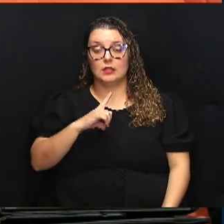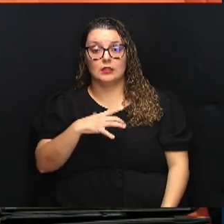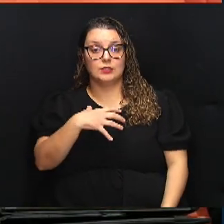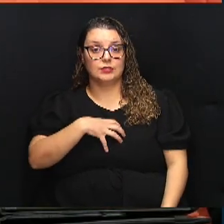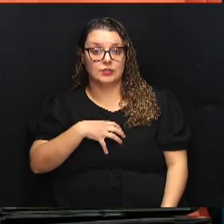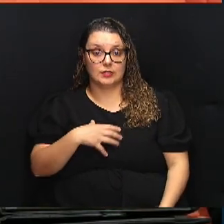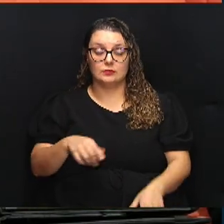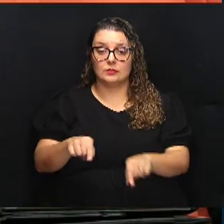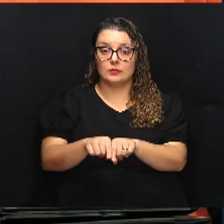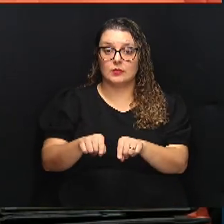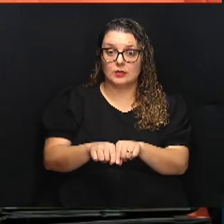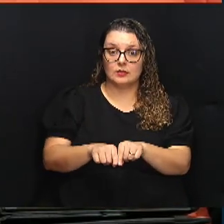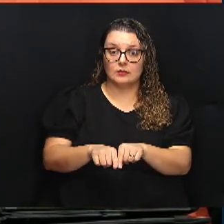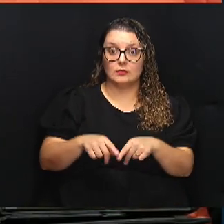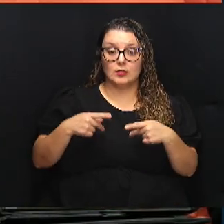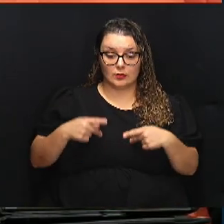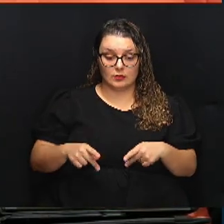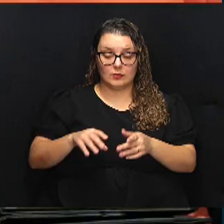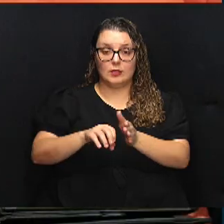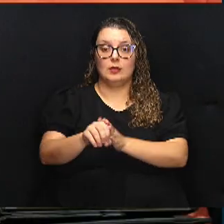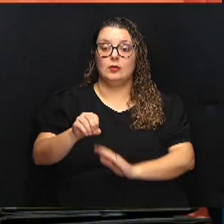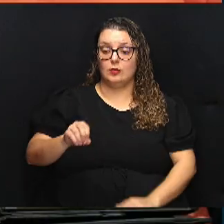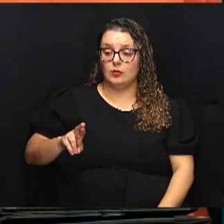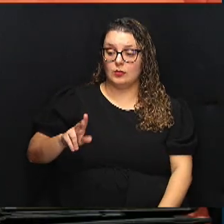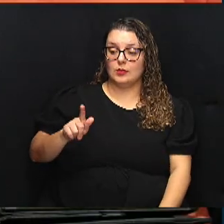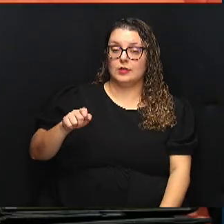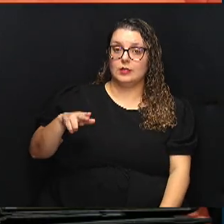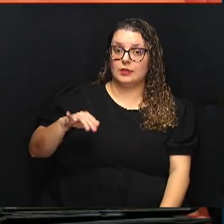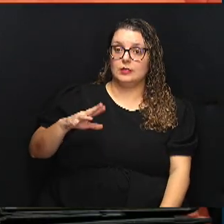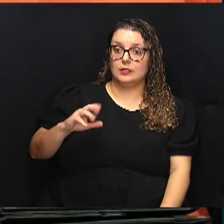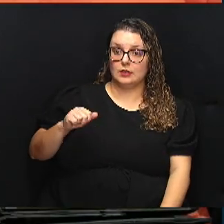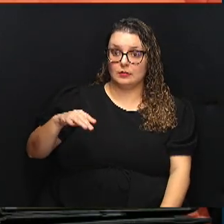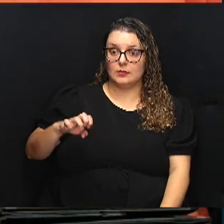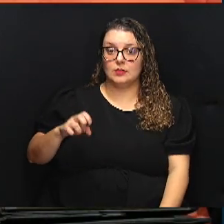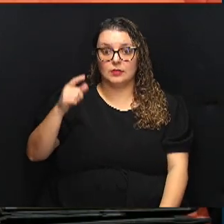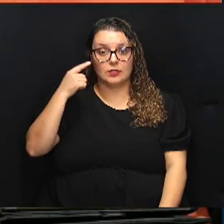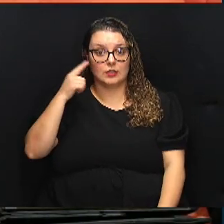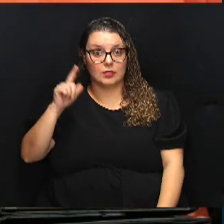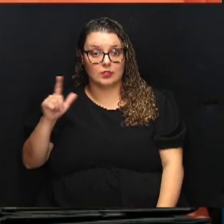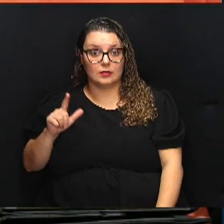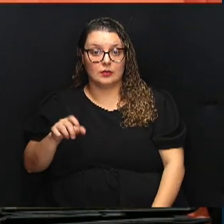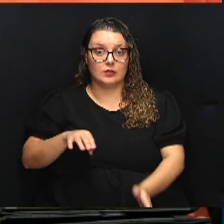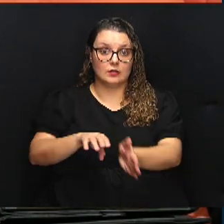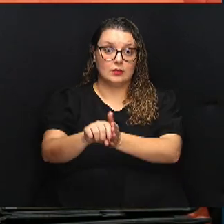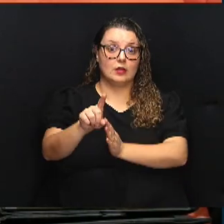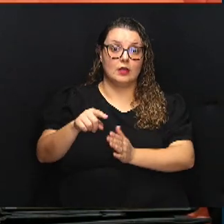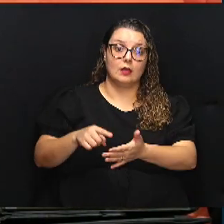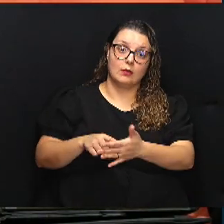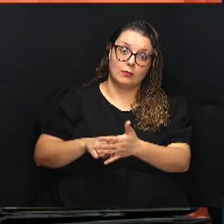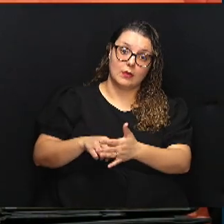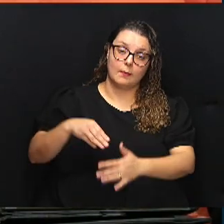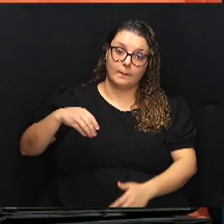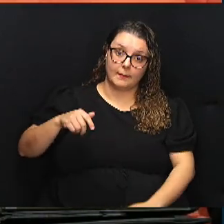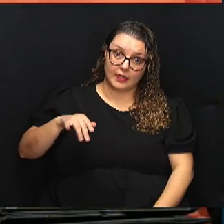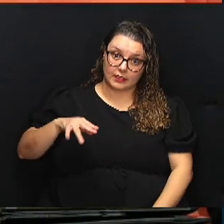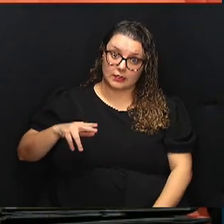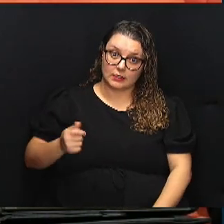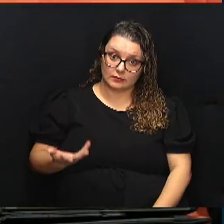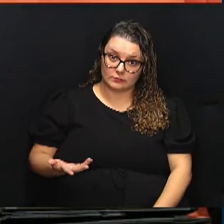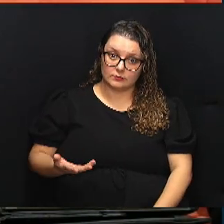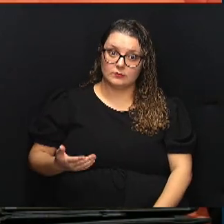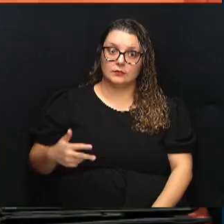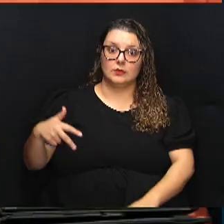estar bem posicionado no Google organicamente. E, obviamente, lembrem, o Google é uma máquina. Então, a gente precisa estar